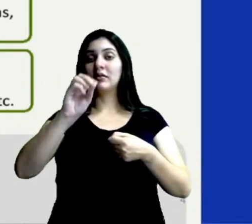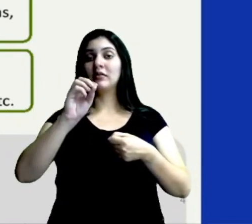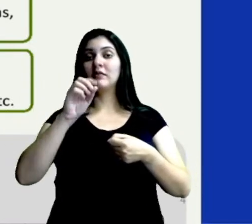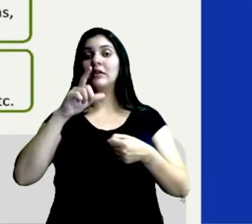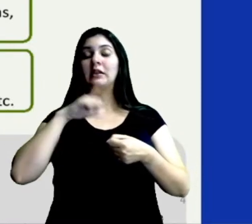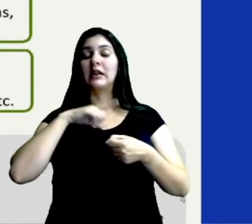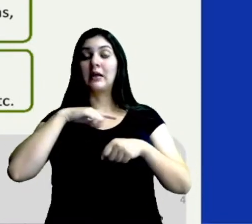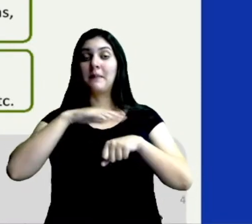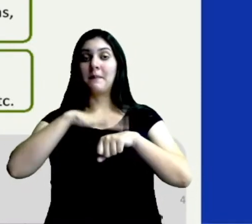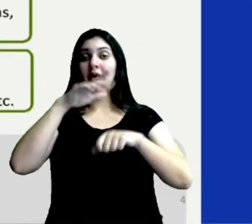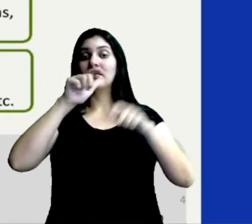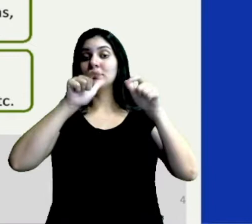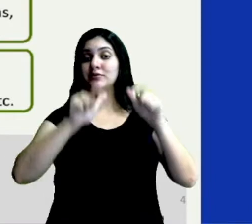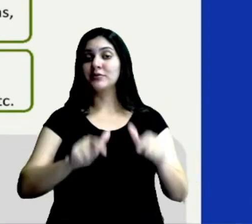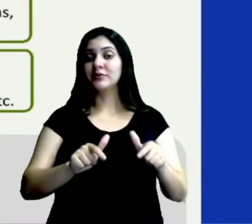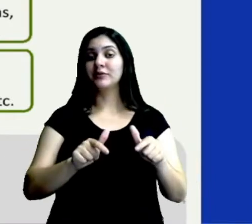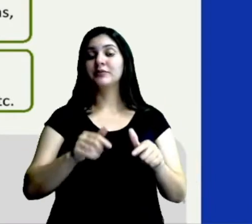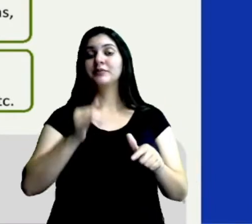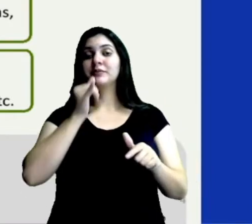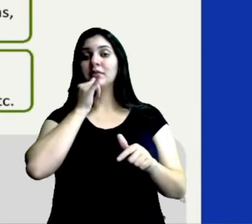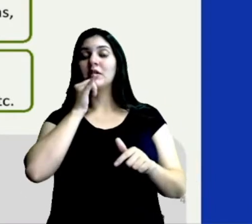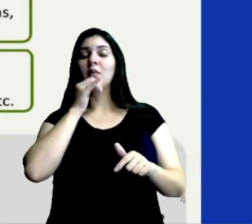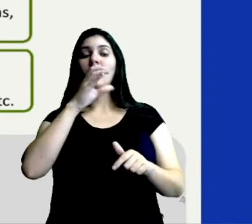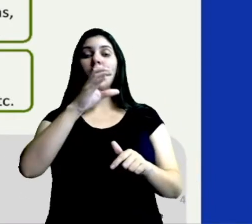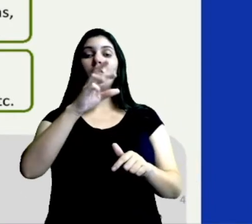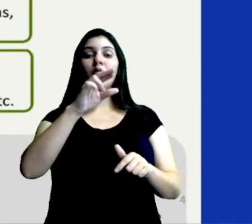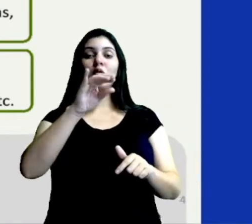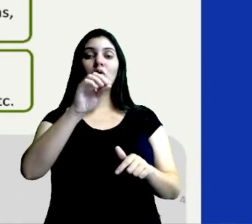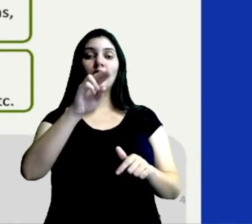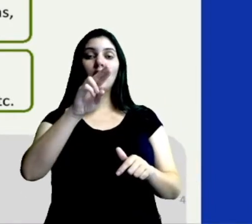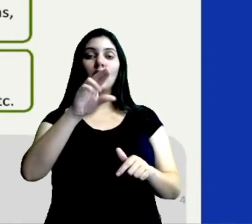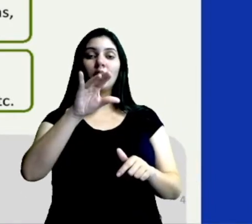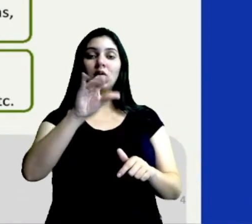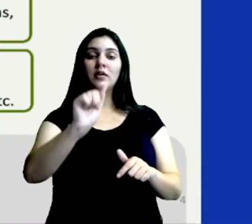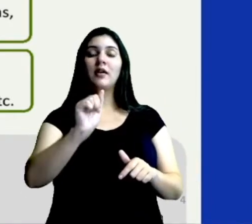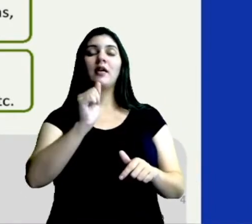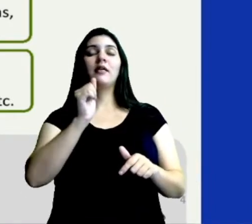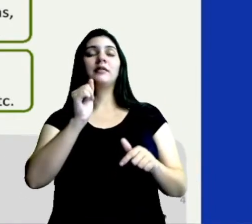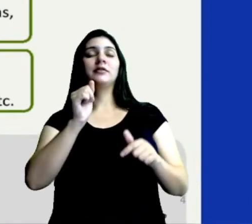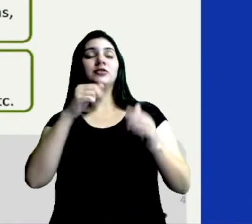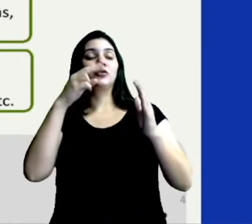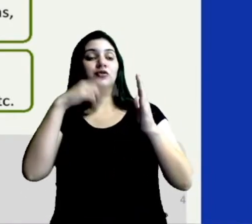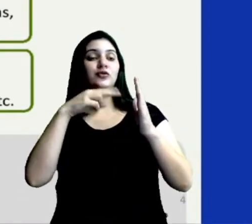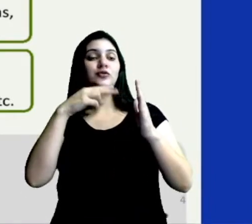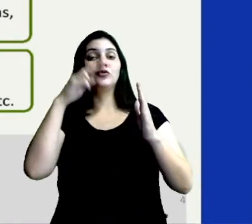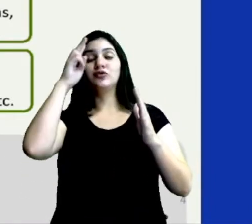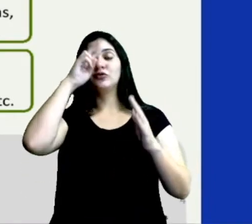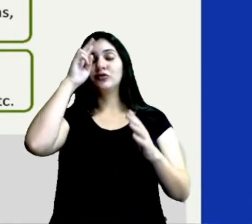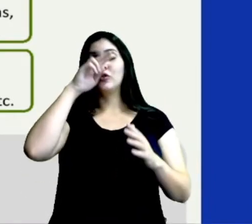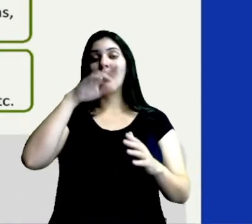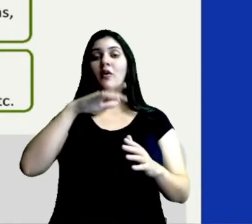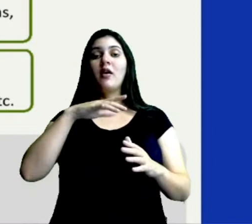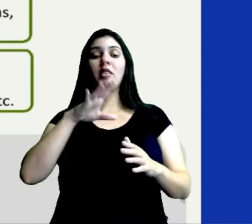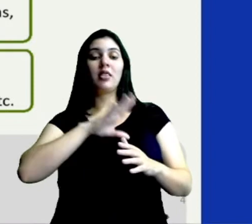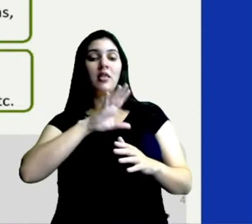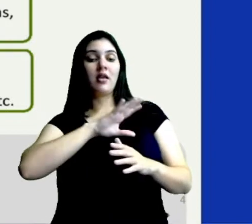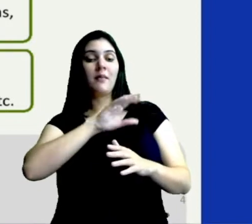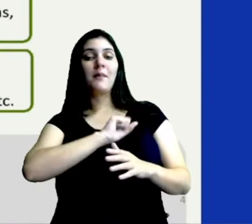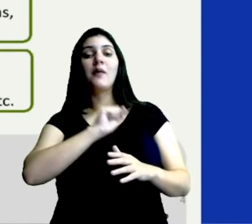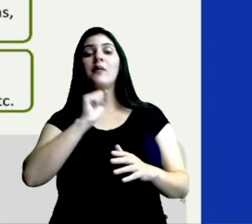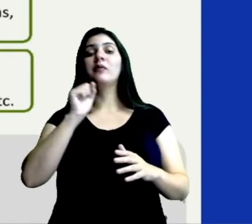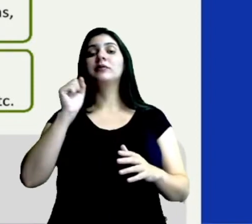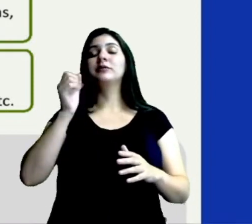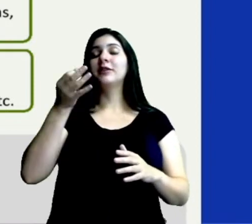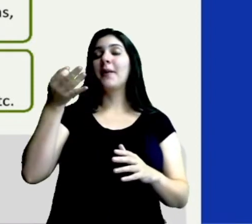em gêneros como crônica, romance, fábula,